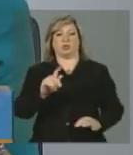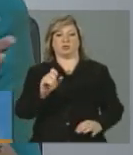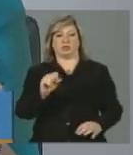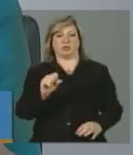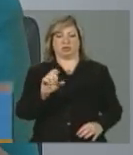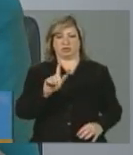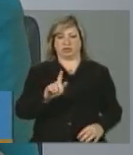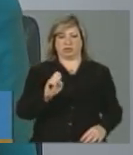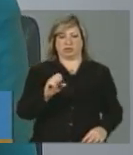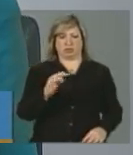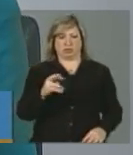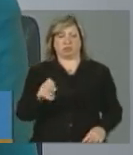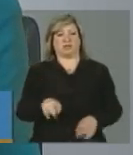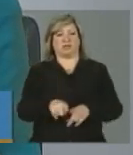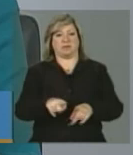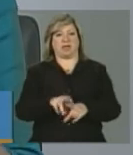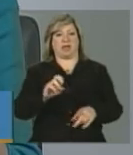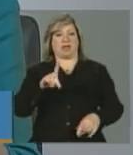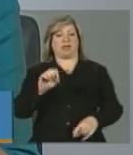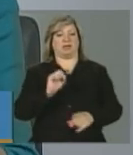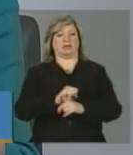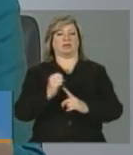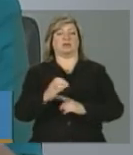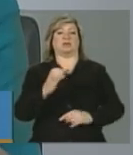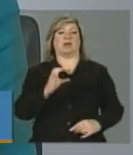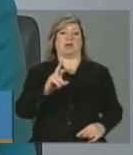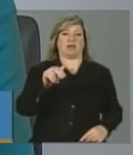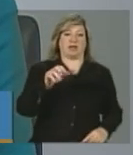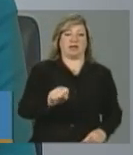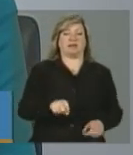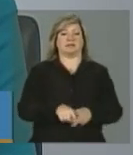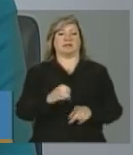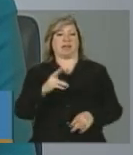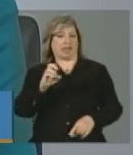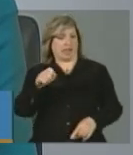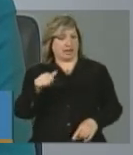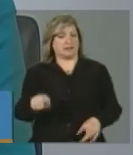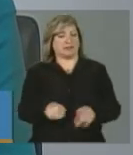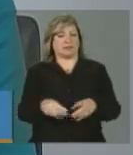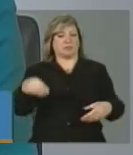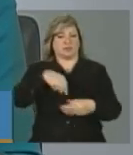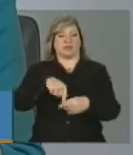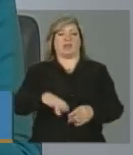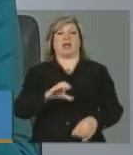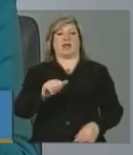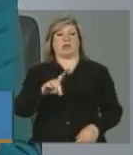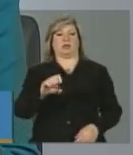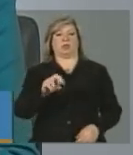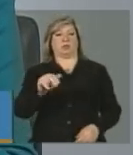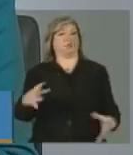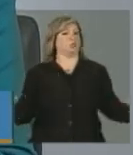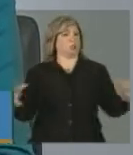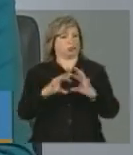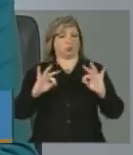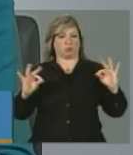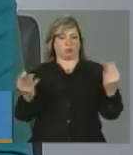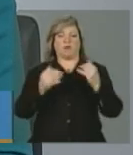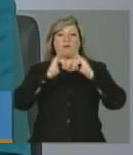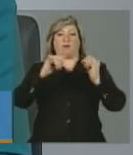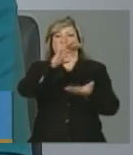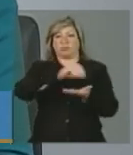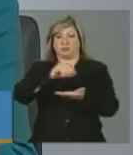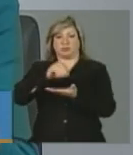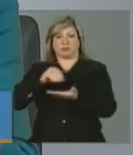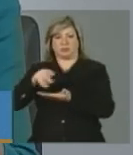das redes socioassistencial pública, CRAS e CREAS também estão dentro desse sistema CAD SUAS. É sempre importante frisar